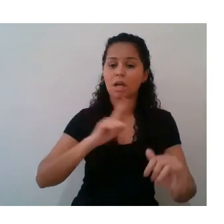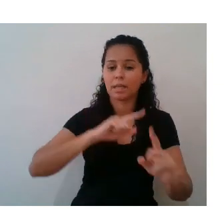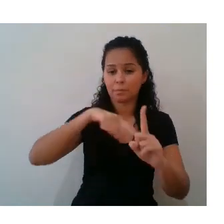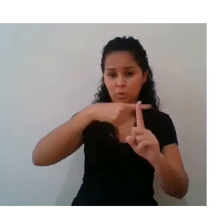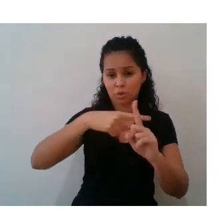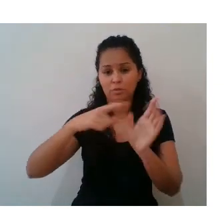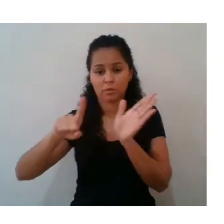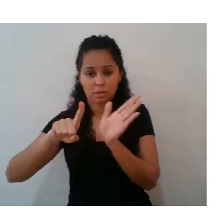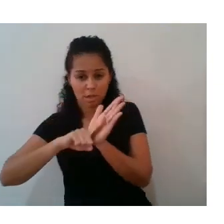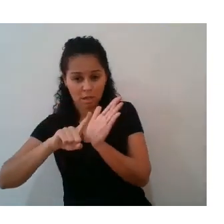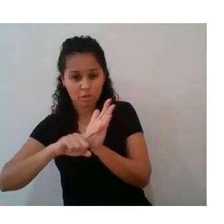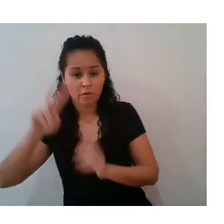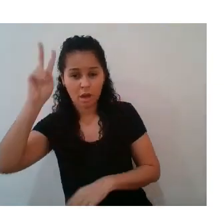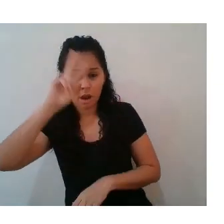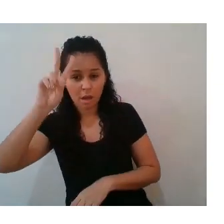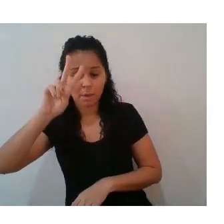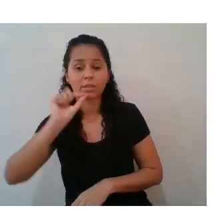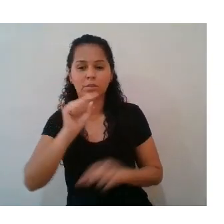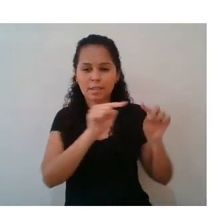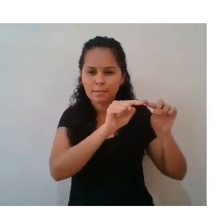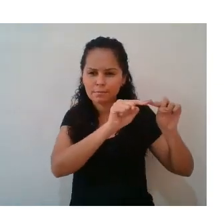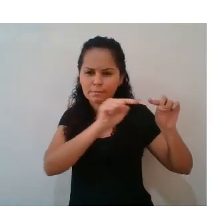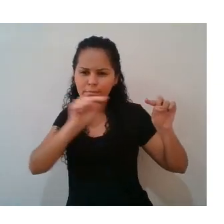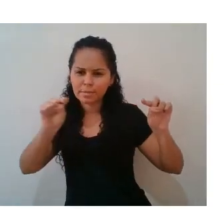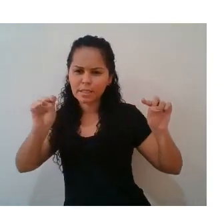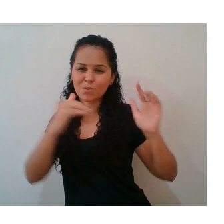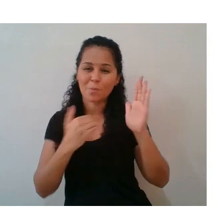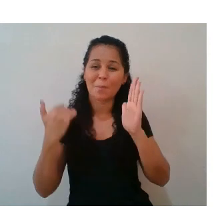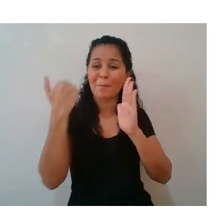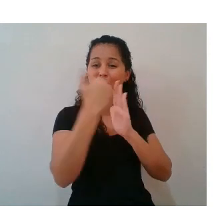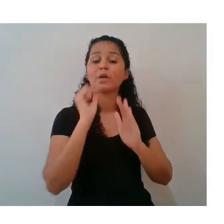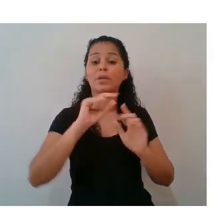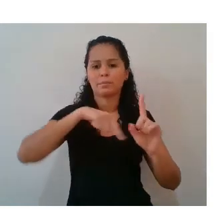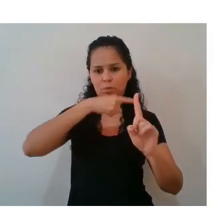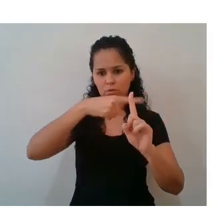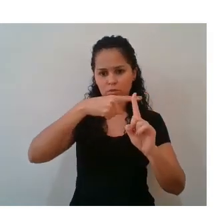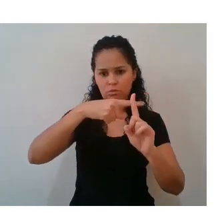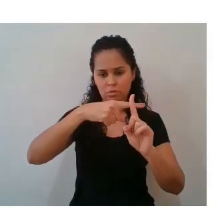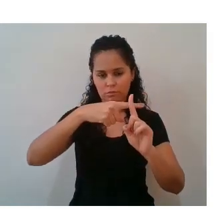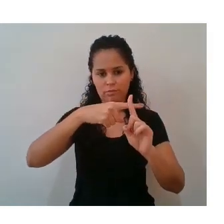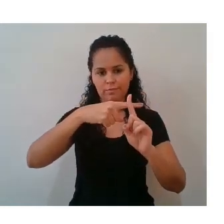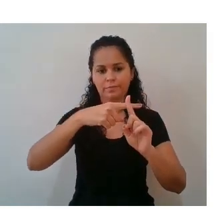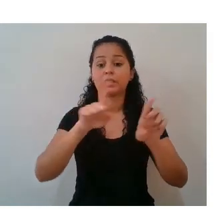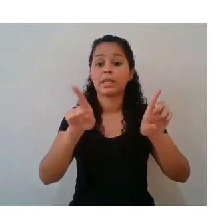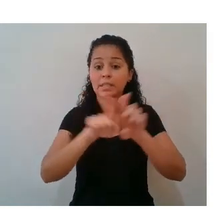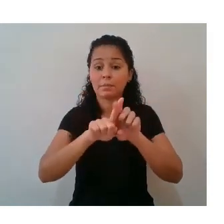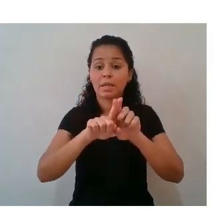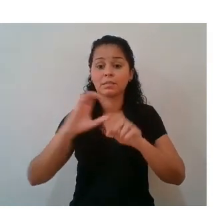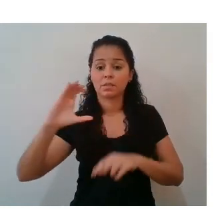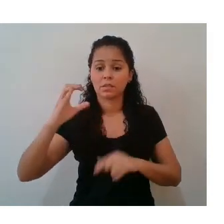exatamente como aqui. Lembrando que o maior traço representa o polo positivo. A passagem de corrente,